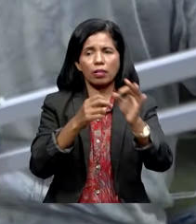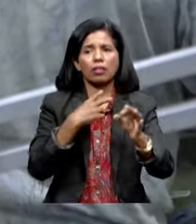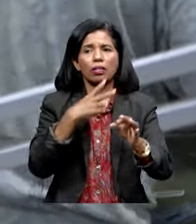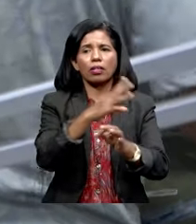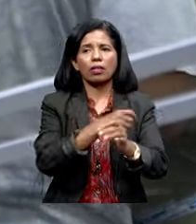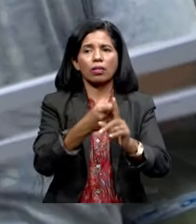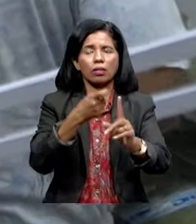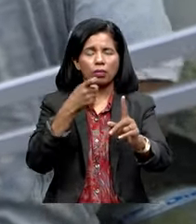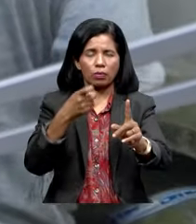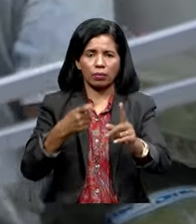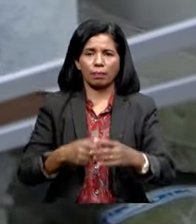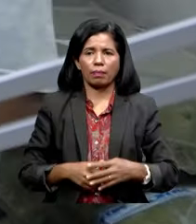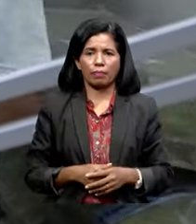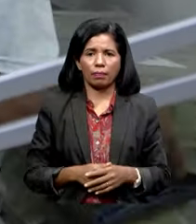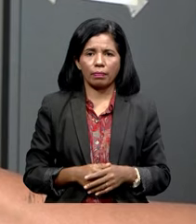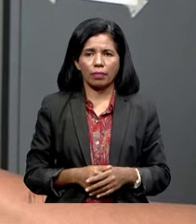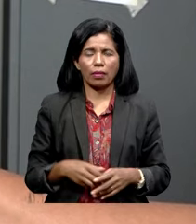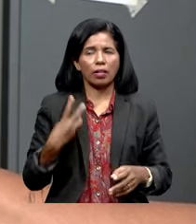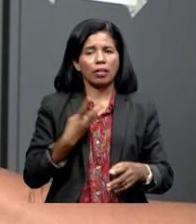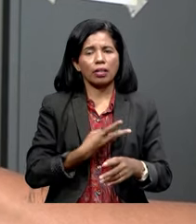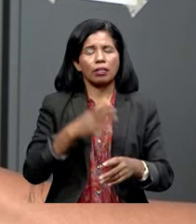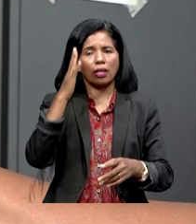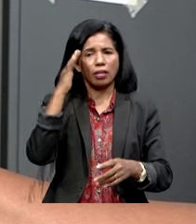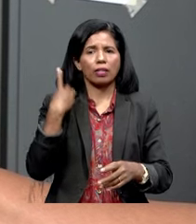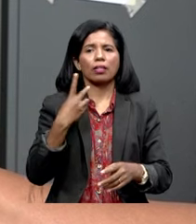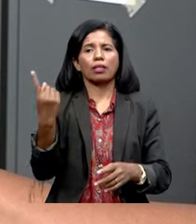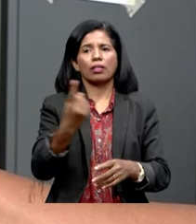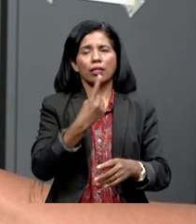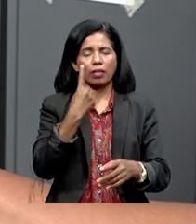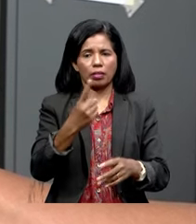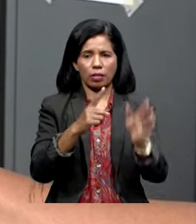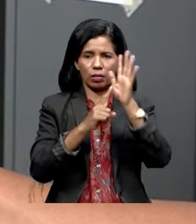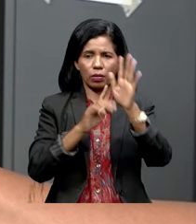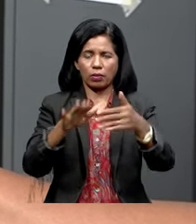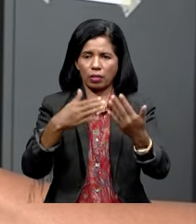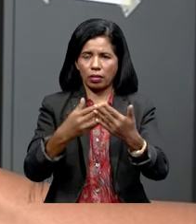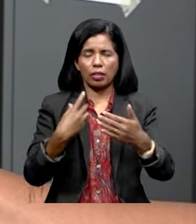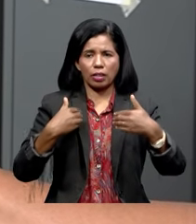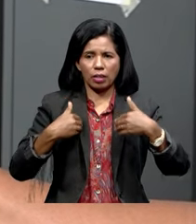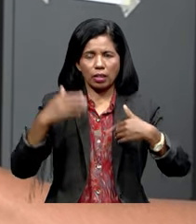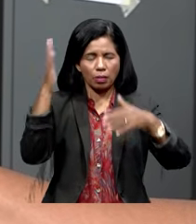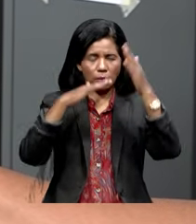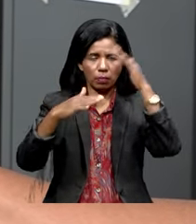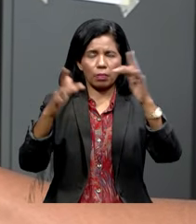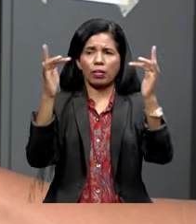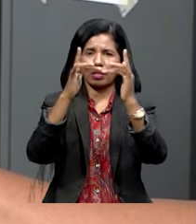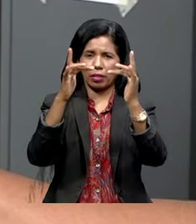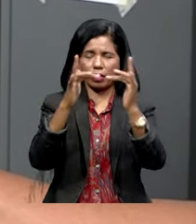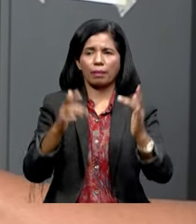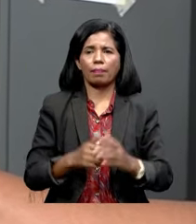li Husikabo. Durante ne estamos atendendo a ita sempre a transmissão direita Sirne, ita sempre a problema com internet.